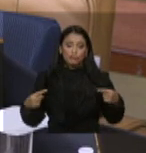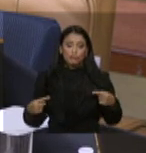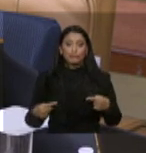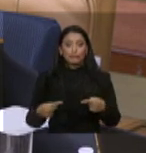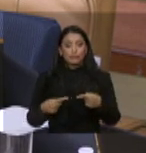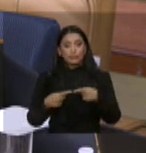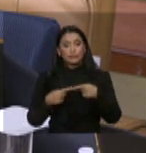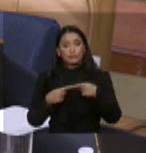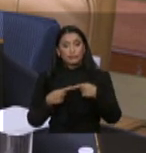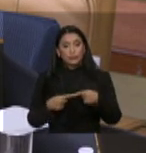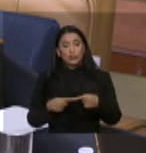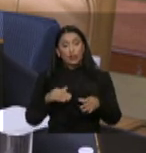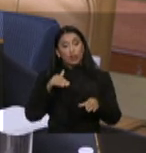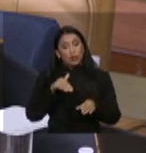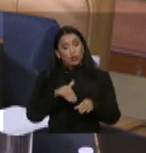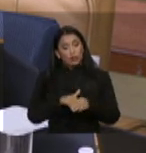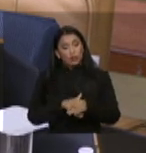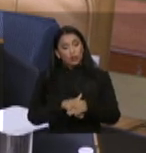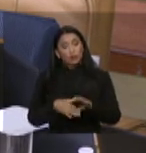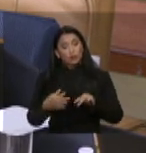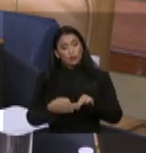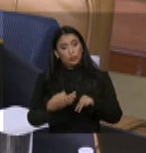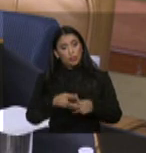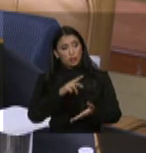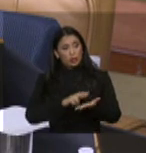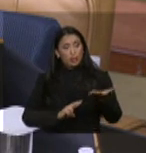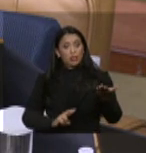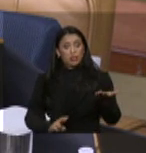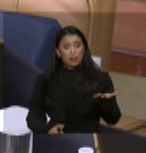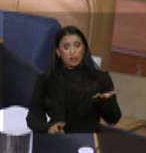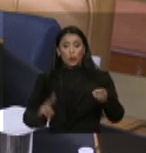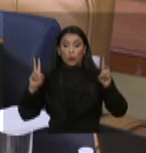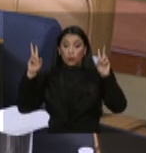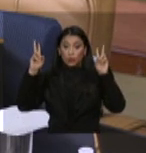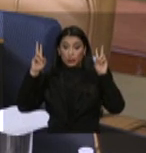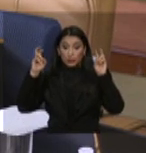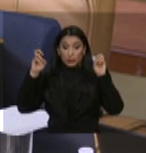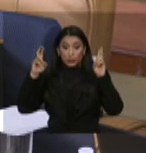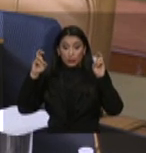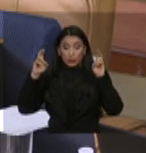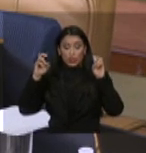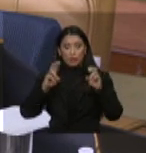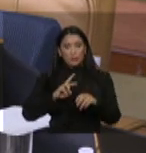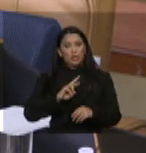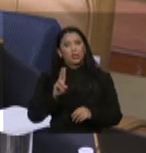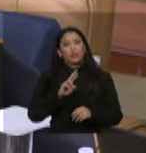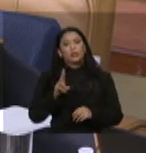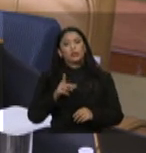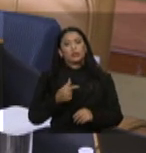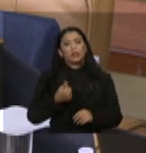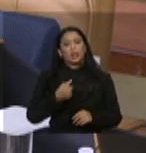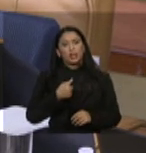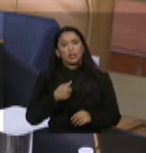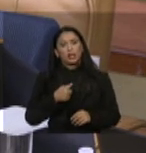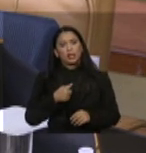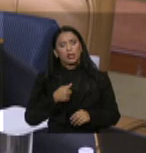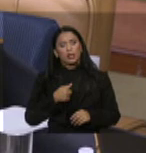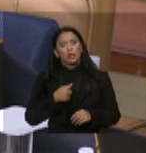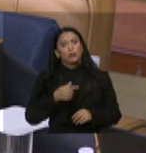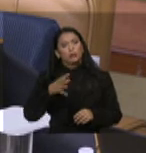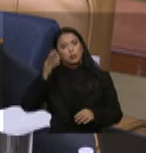substancialmente do voto sua excelência no início relator o tema aqui não é dar uma interpretação a